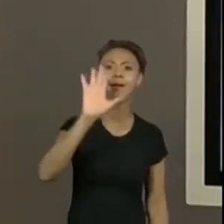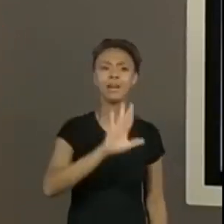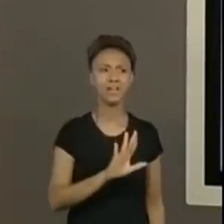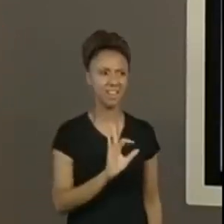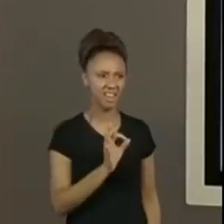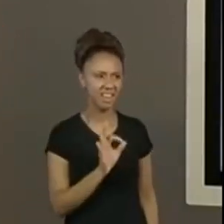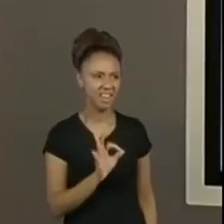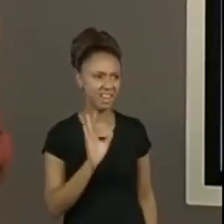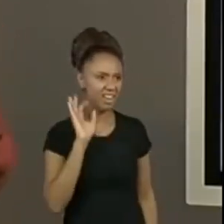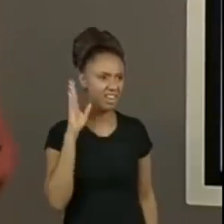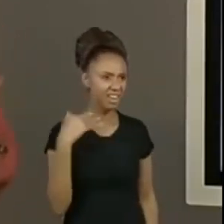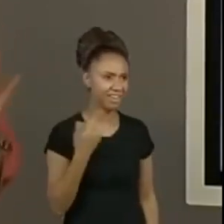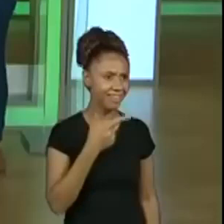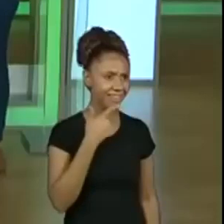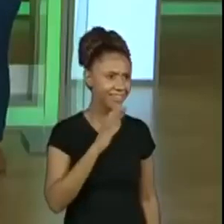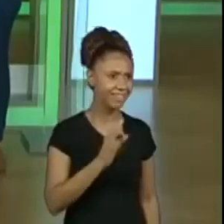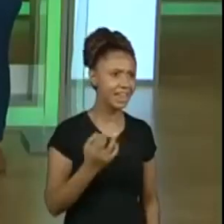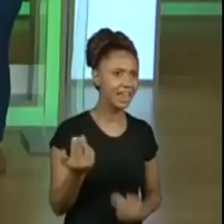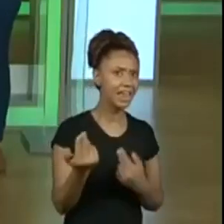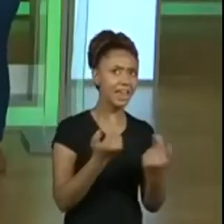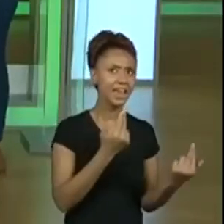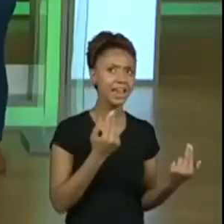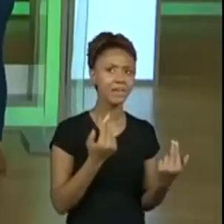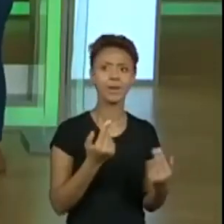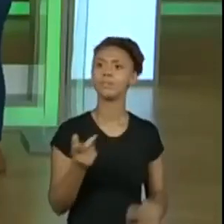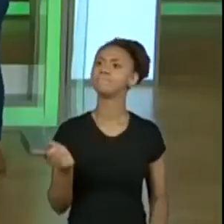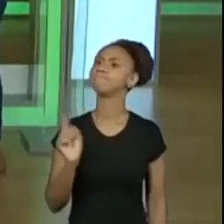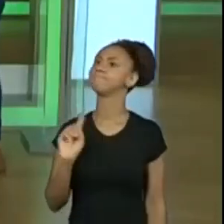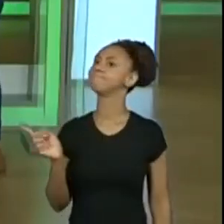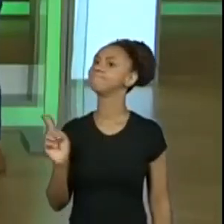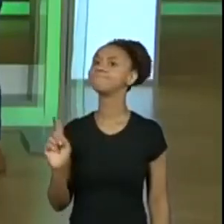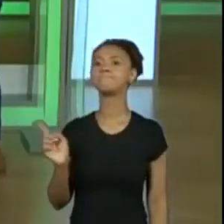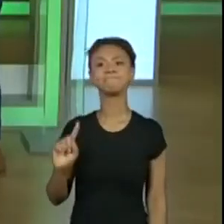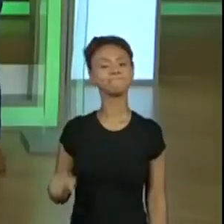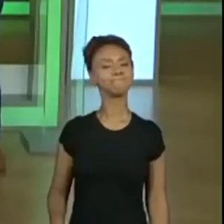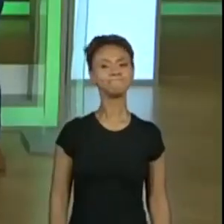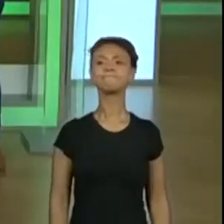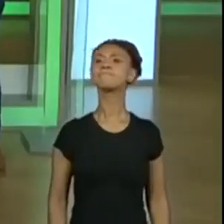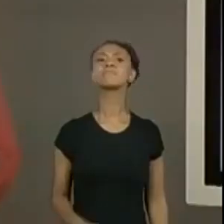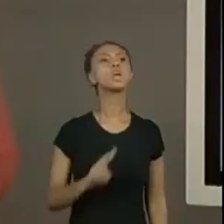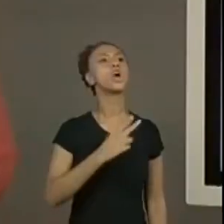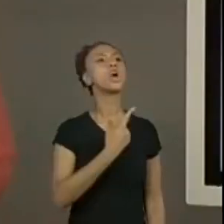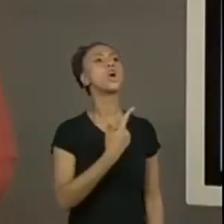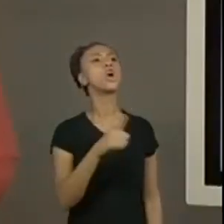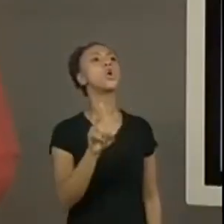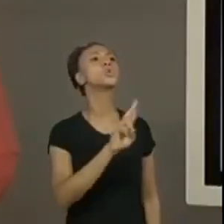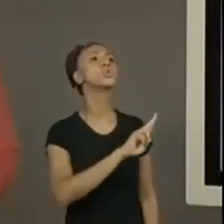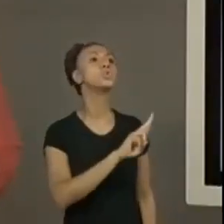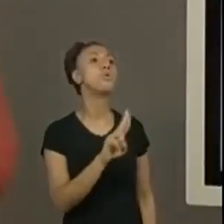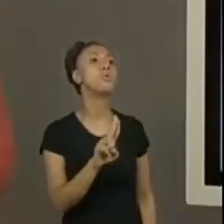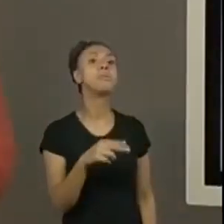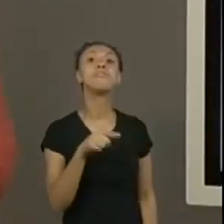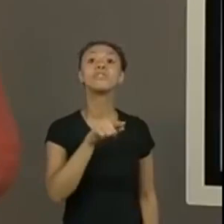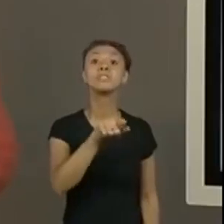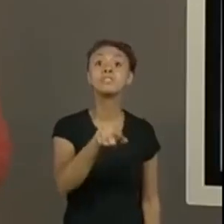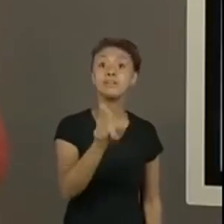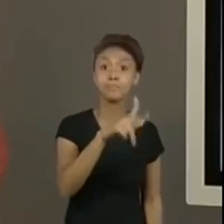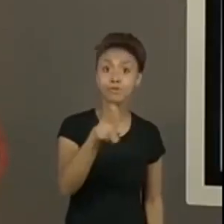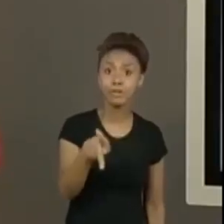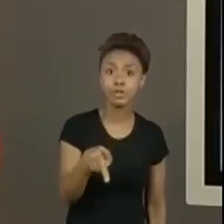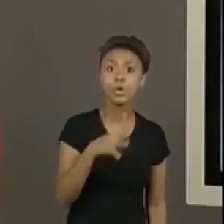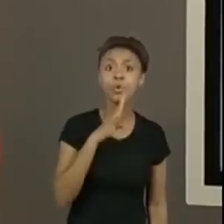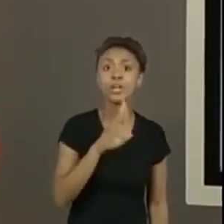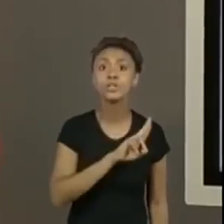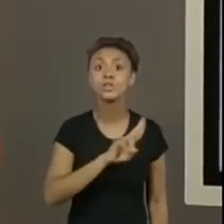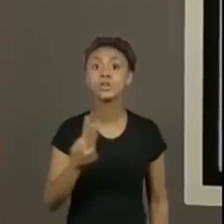é queimada no Brasil todo? Não, professora. Não? Você não conhece com outro nome? Os professores que estão participando da nossa aula, eles conhecem